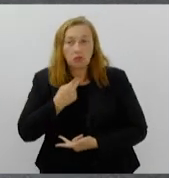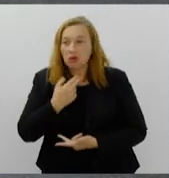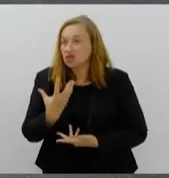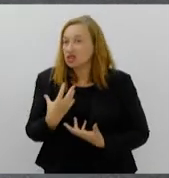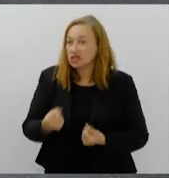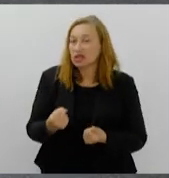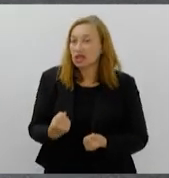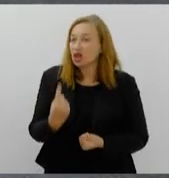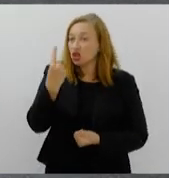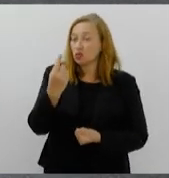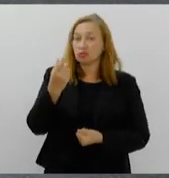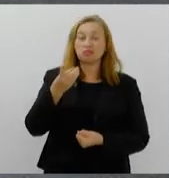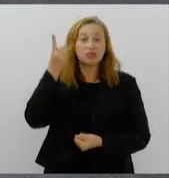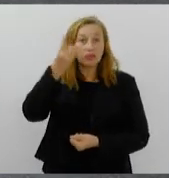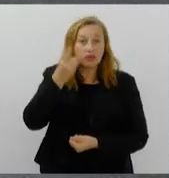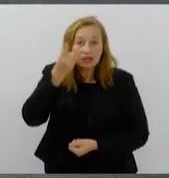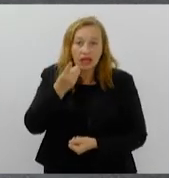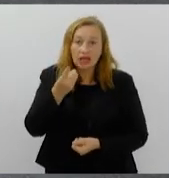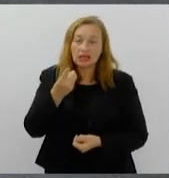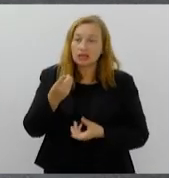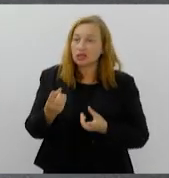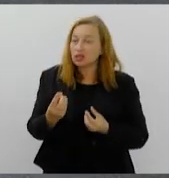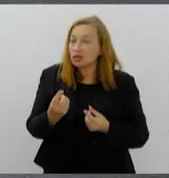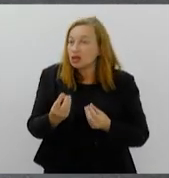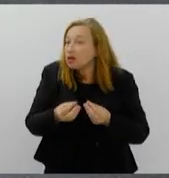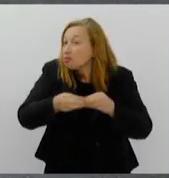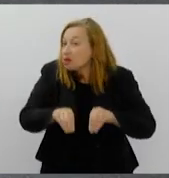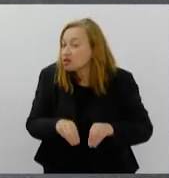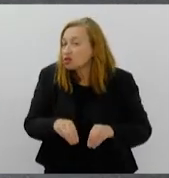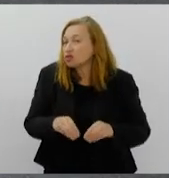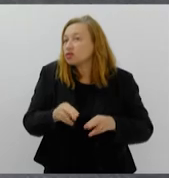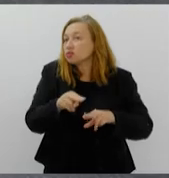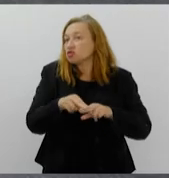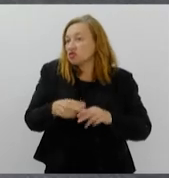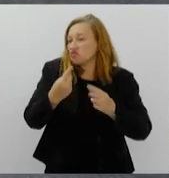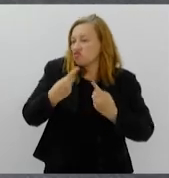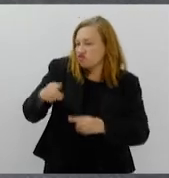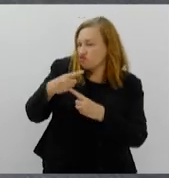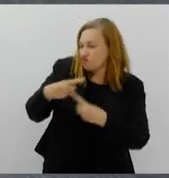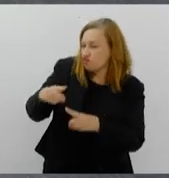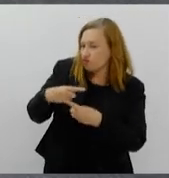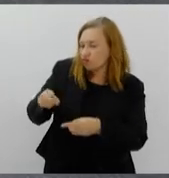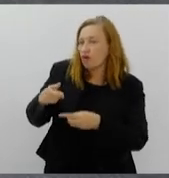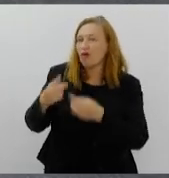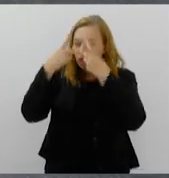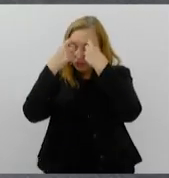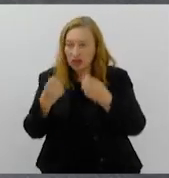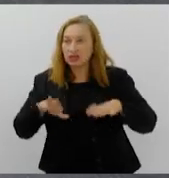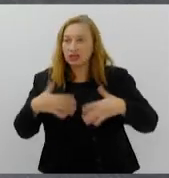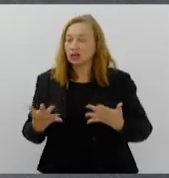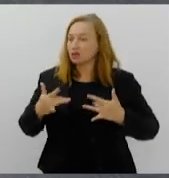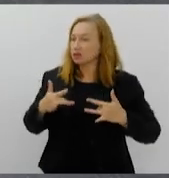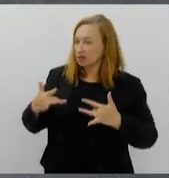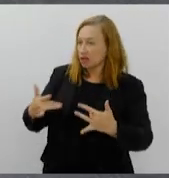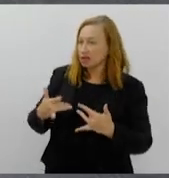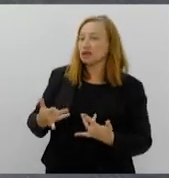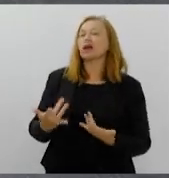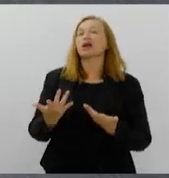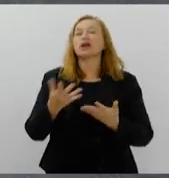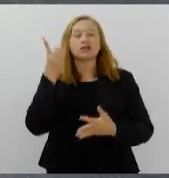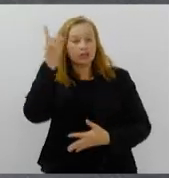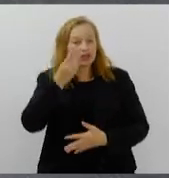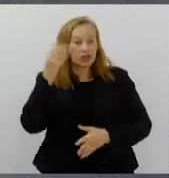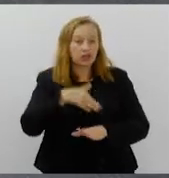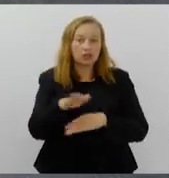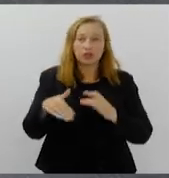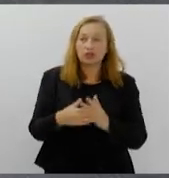sua atuação inibida, constrangida, por conta de ameaças, por conta da violência. Então, minha solidariedade, deputado, a Vossa Excelência, a toda a